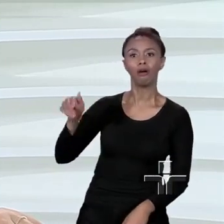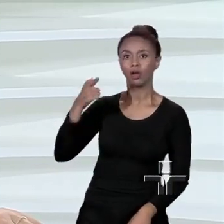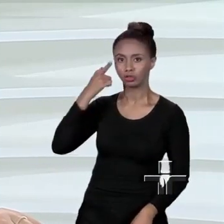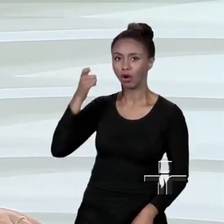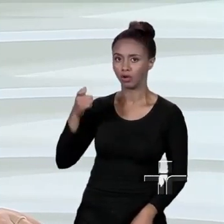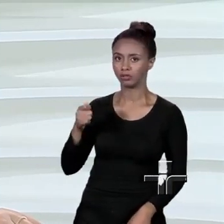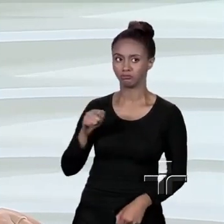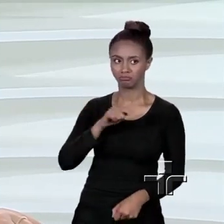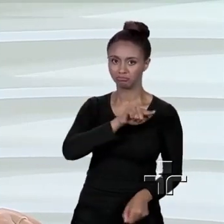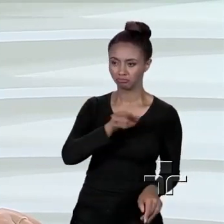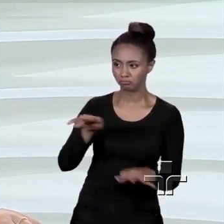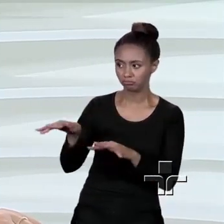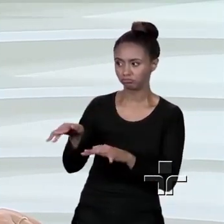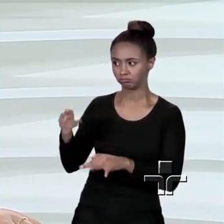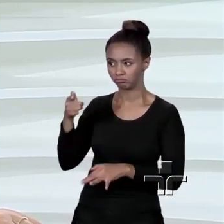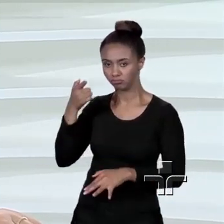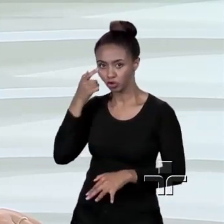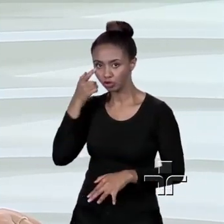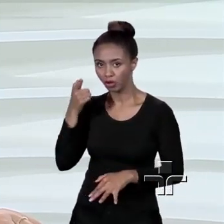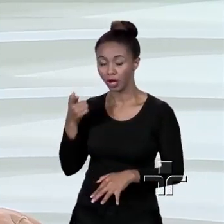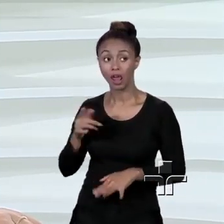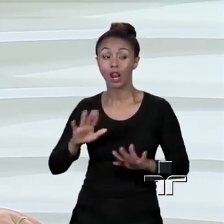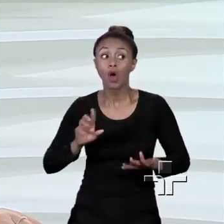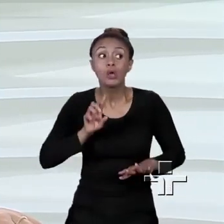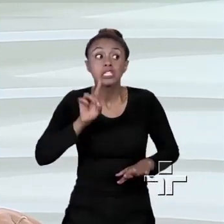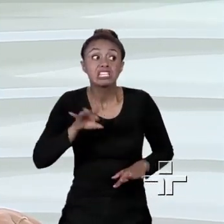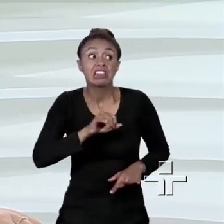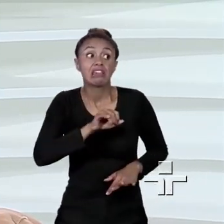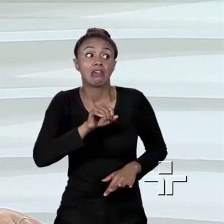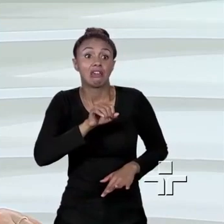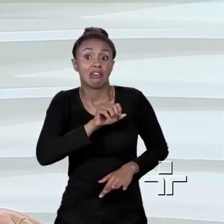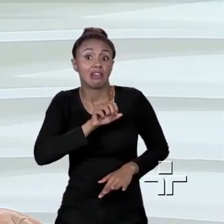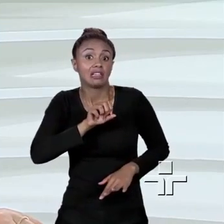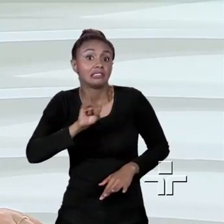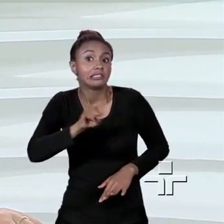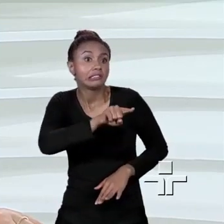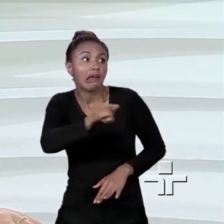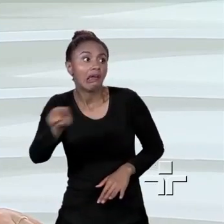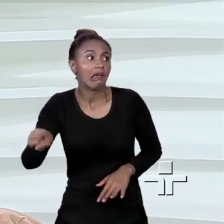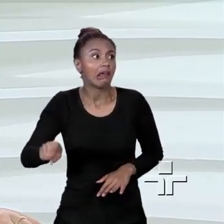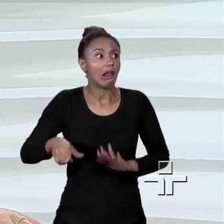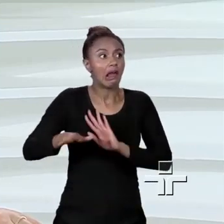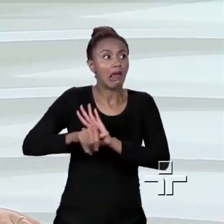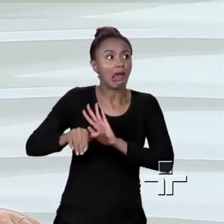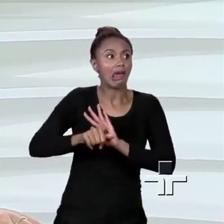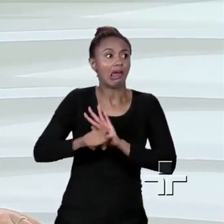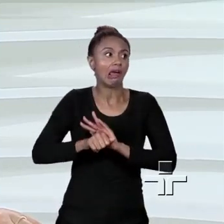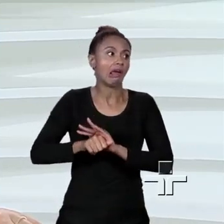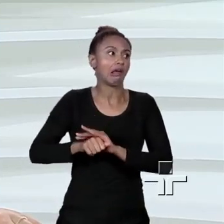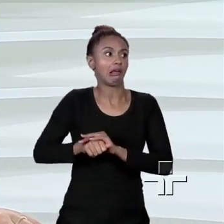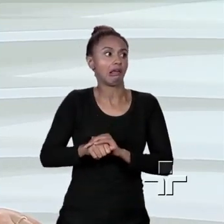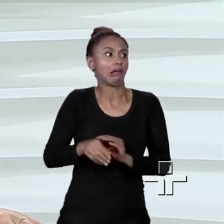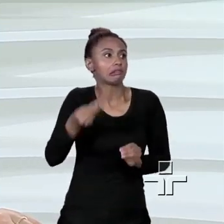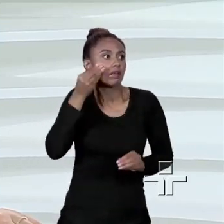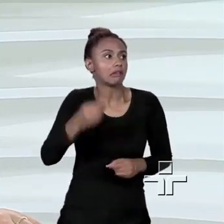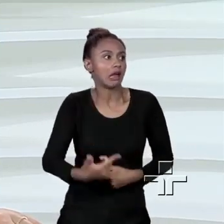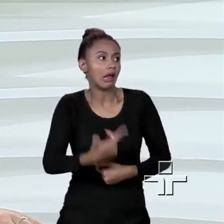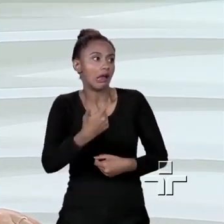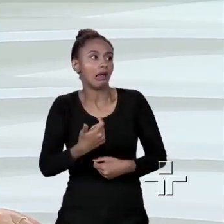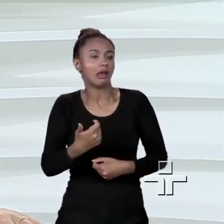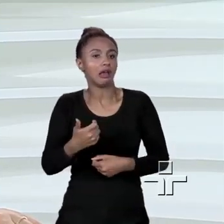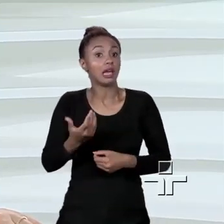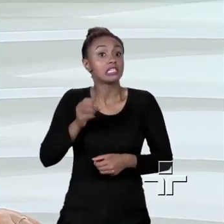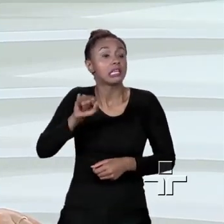não, mas para matar, se reagir, né? Melhor matar o bandido a matar o